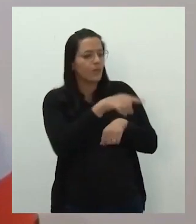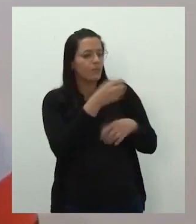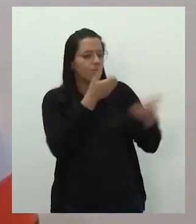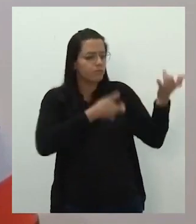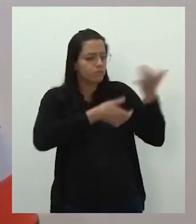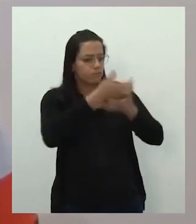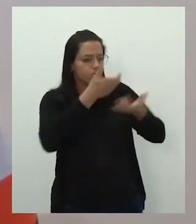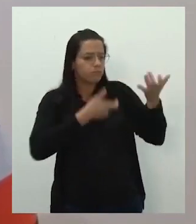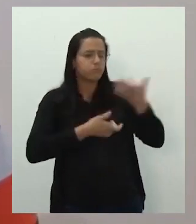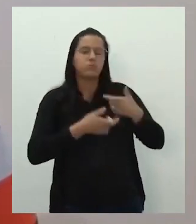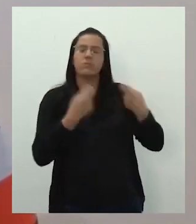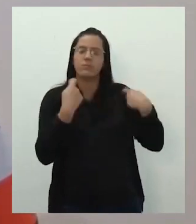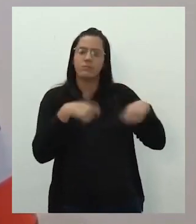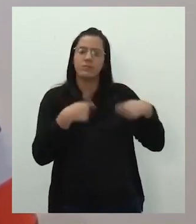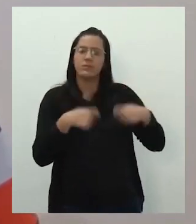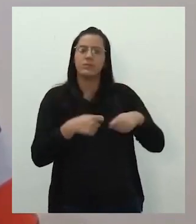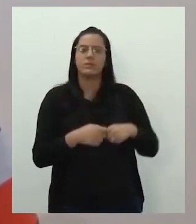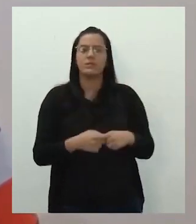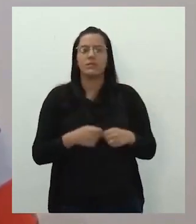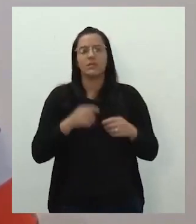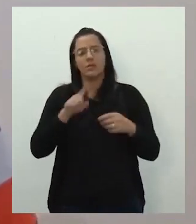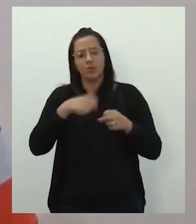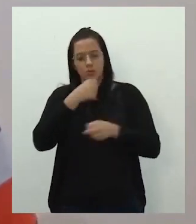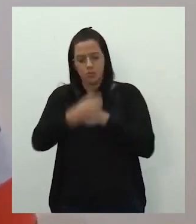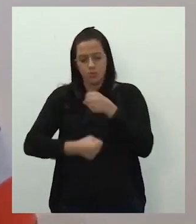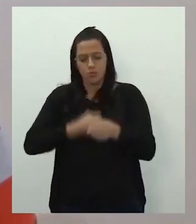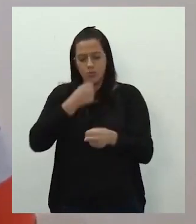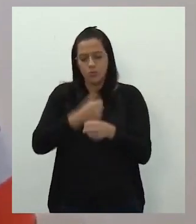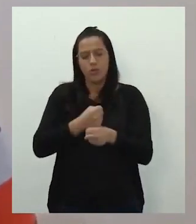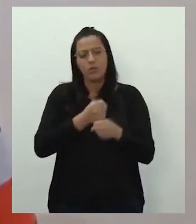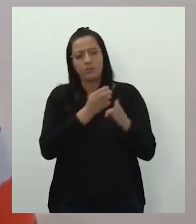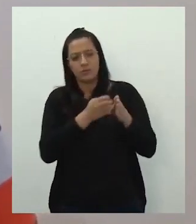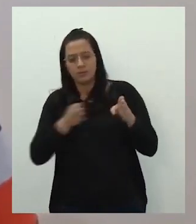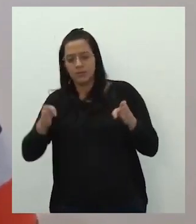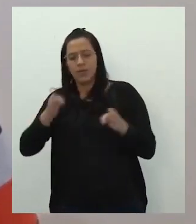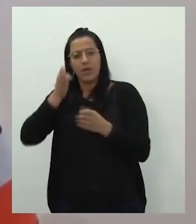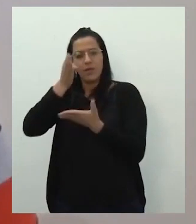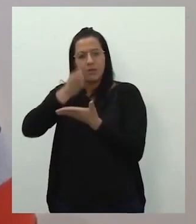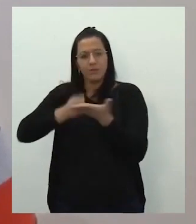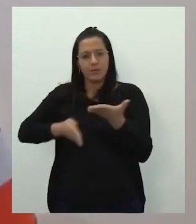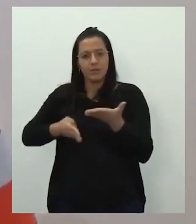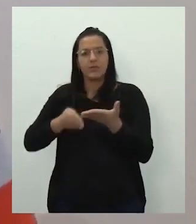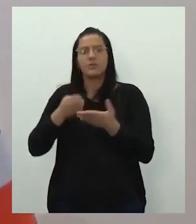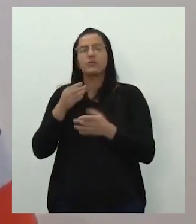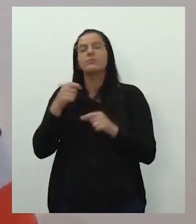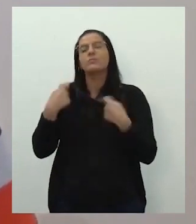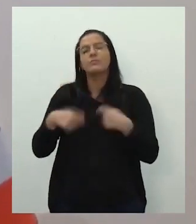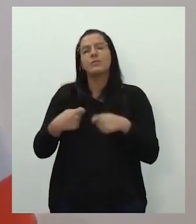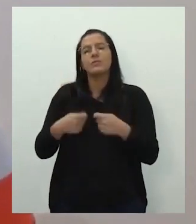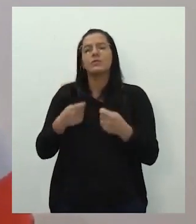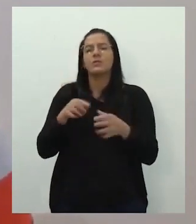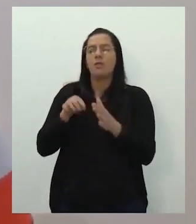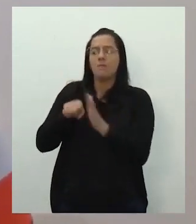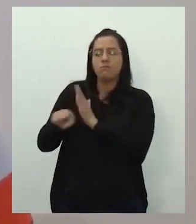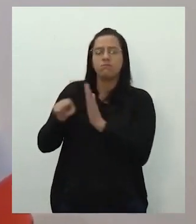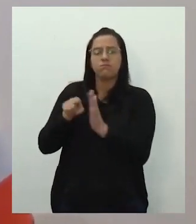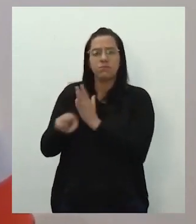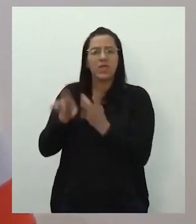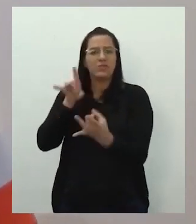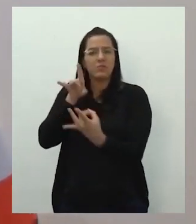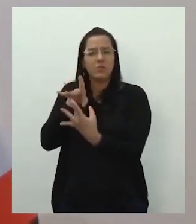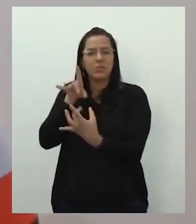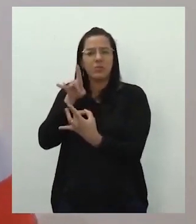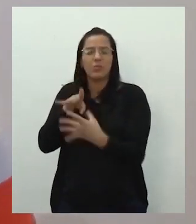atuamos. Então, no meio do ano letivo, faço um questionário sobre as aulas de biologia, onde os estudantes dão sua opinião, se gostam ou não